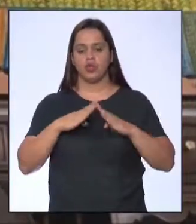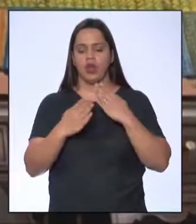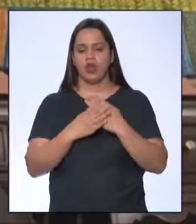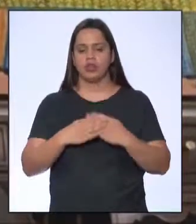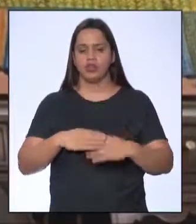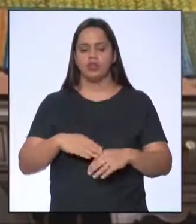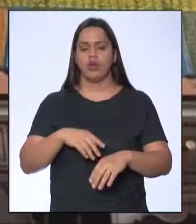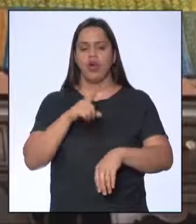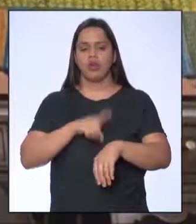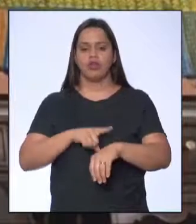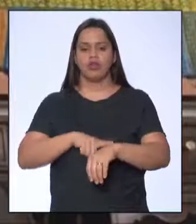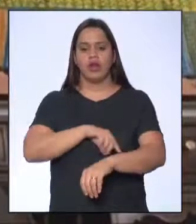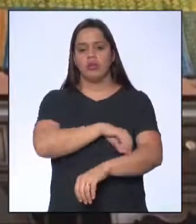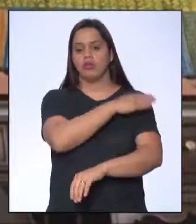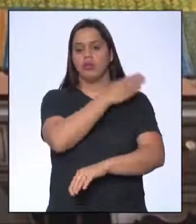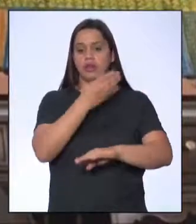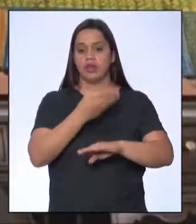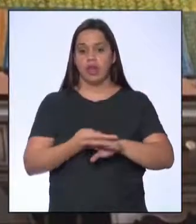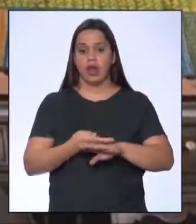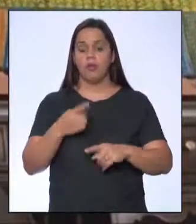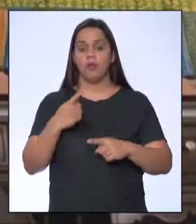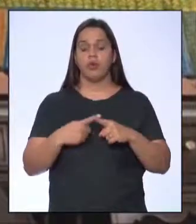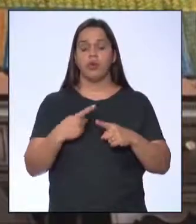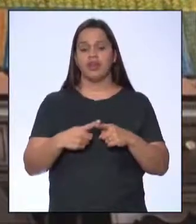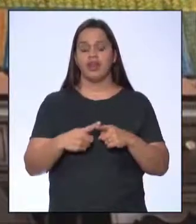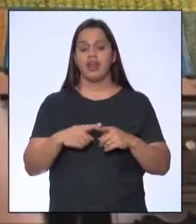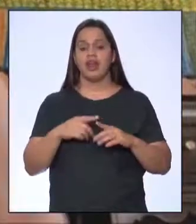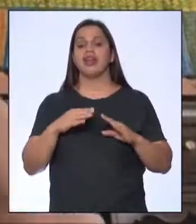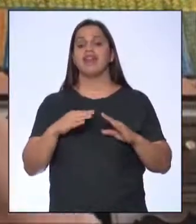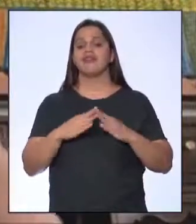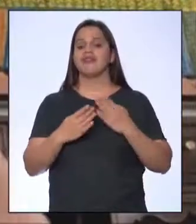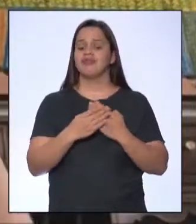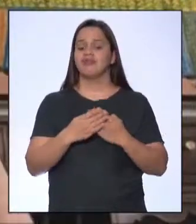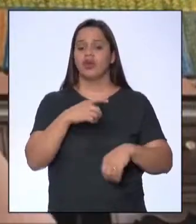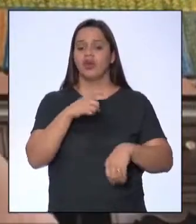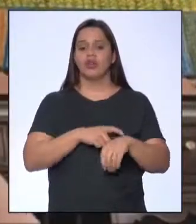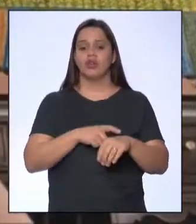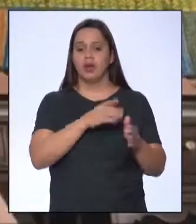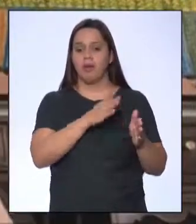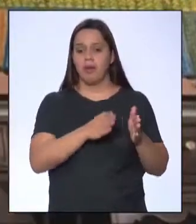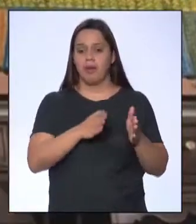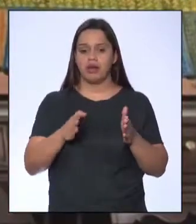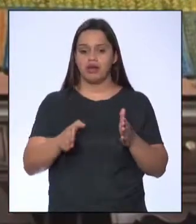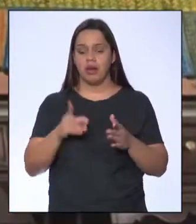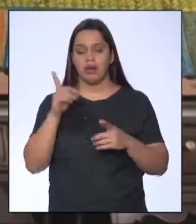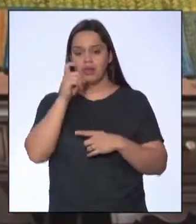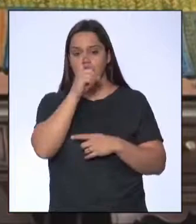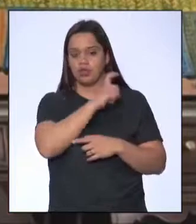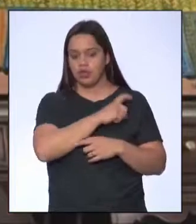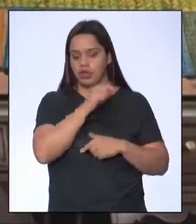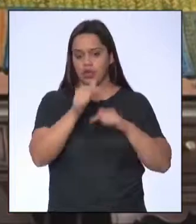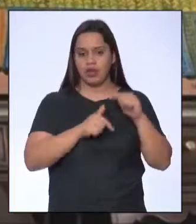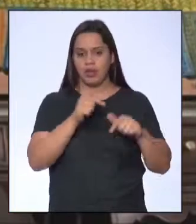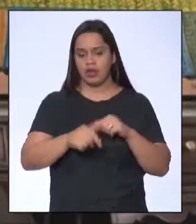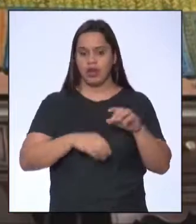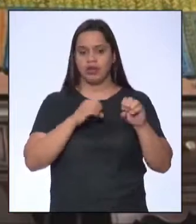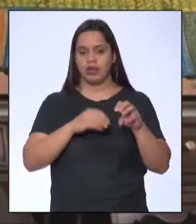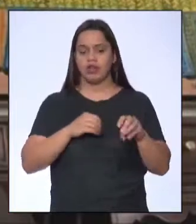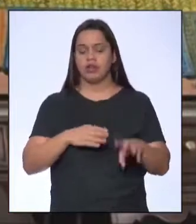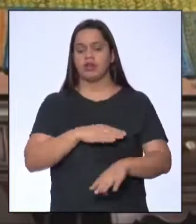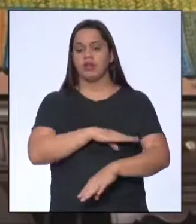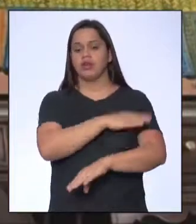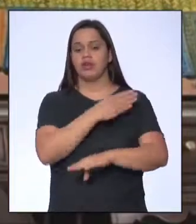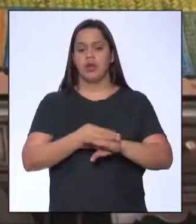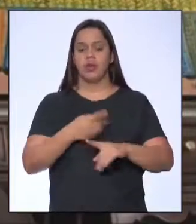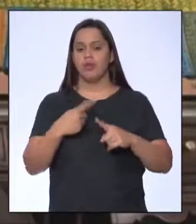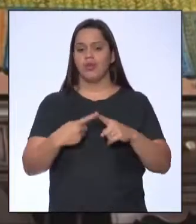Wagner, porque na escola de tempo parcial é mais difícil você trabalhar a educação integral, até por falta de pertencimento,